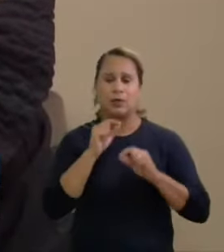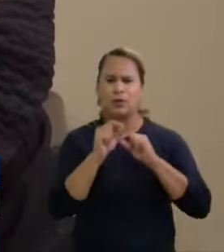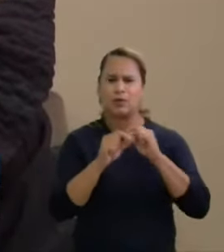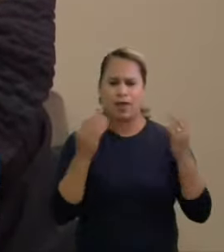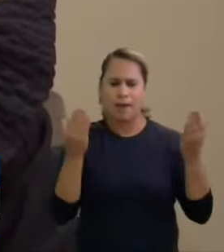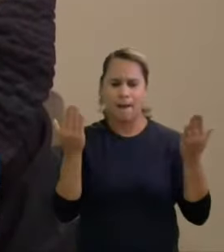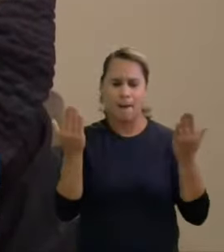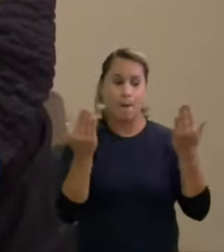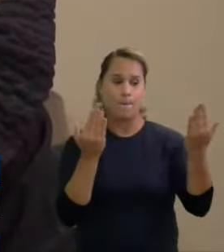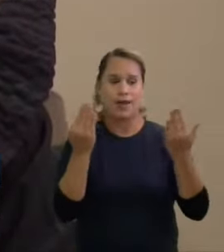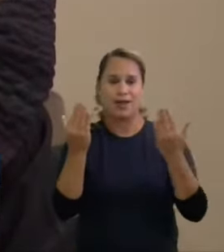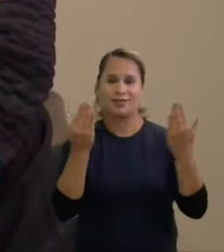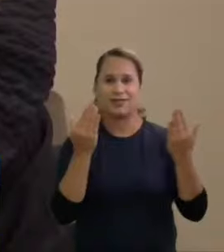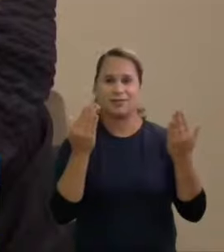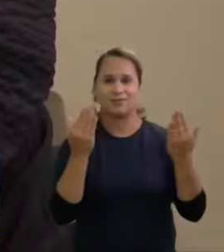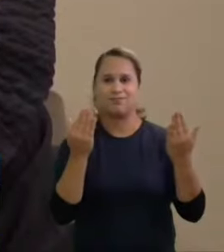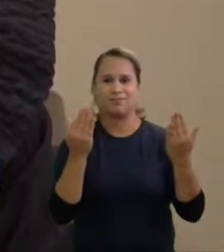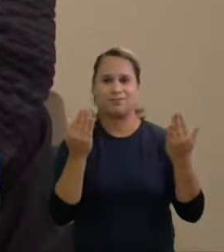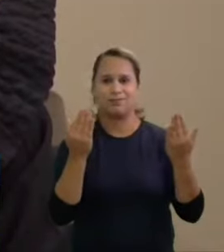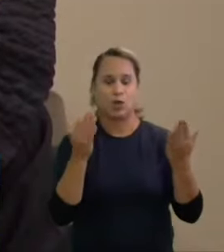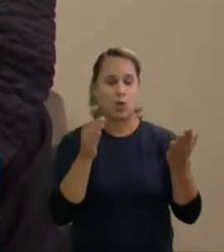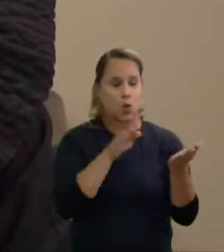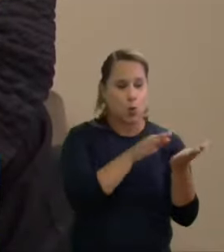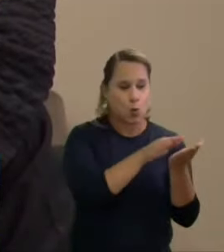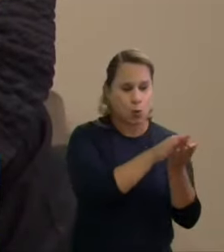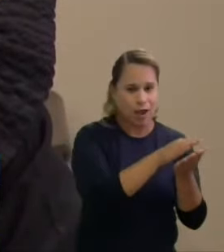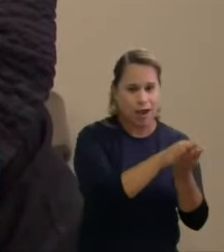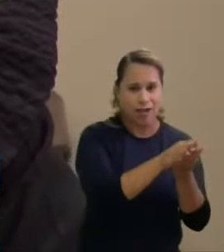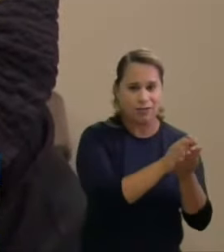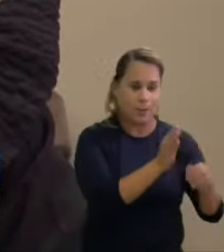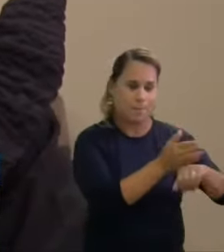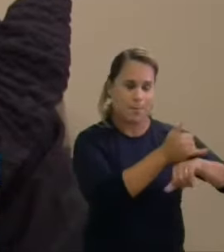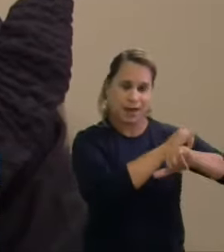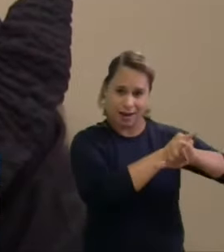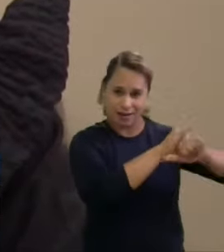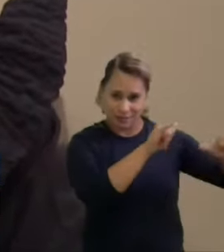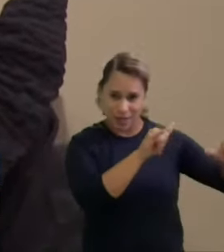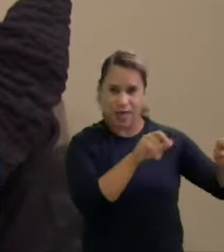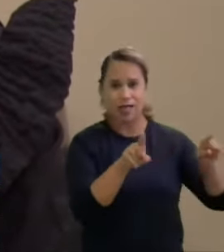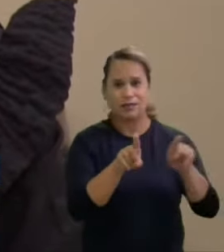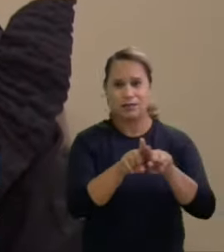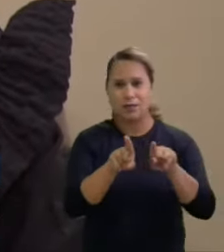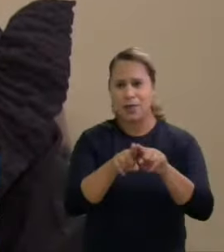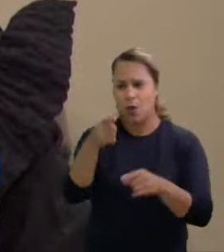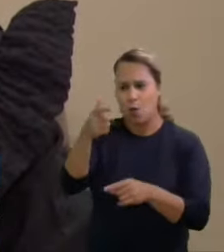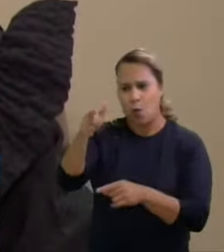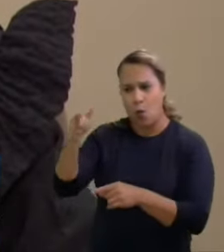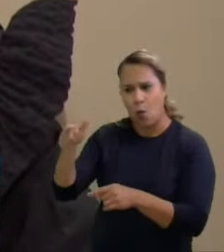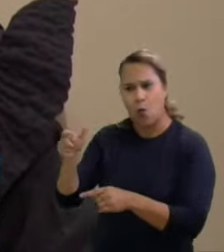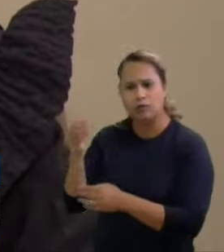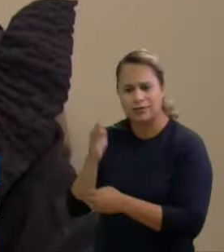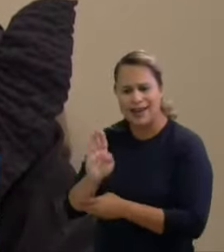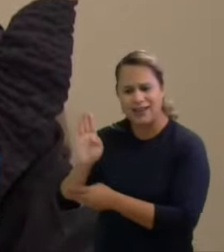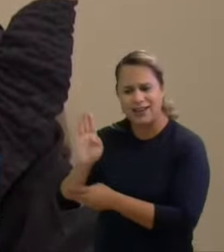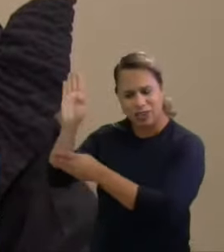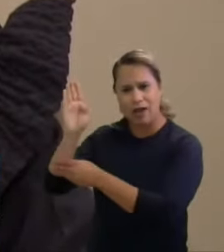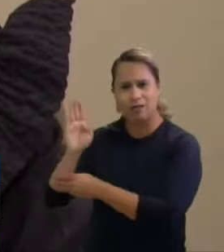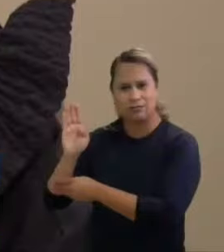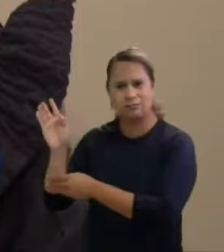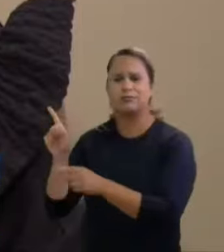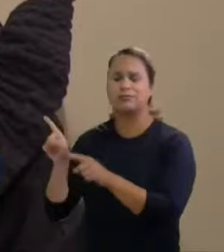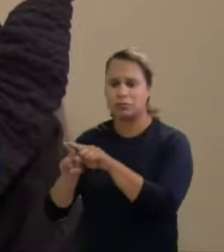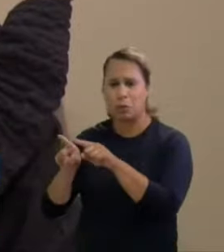gastos realizados na pré-campanha em especial entre os demais candidatos que que disputaram né é um enfoque eh